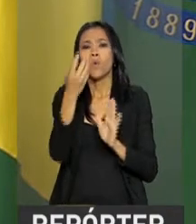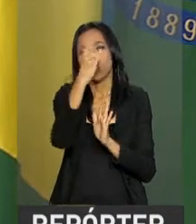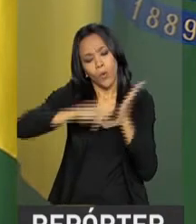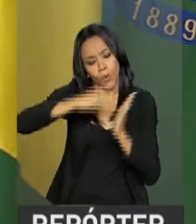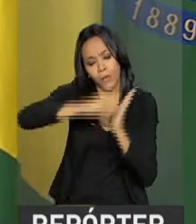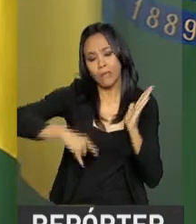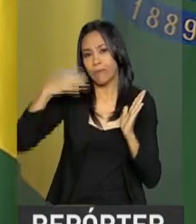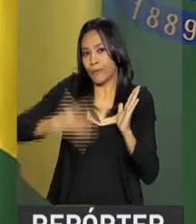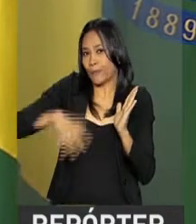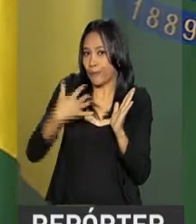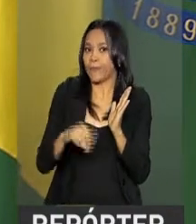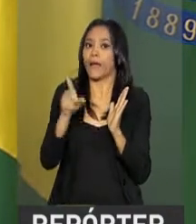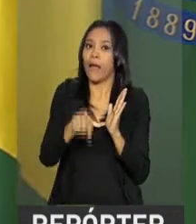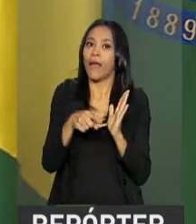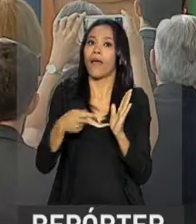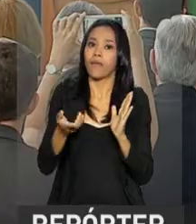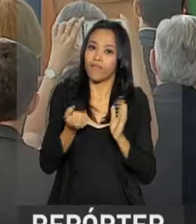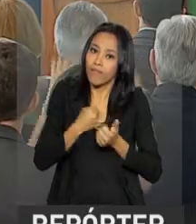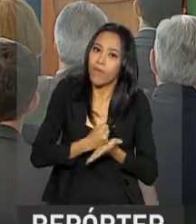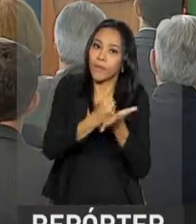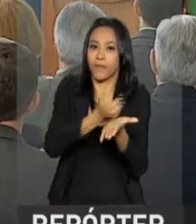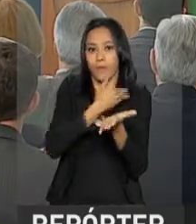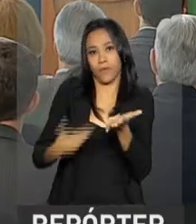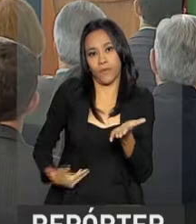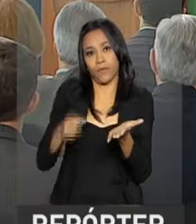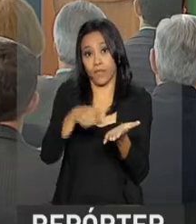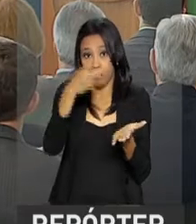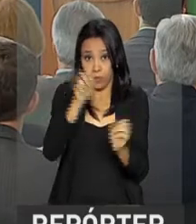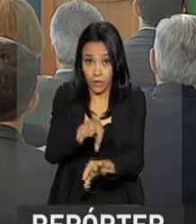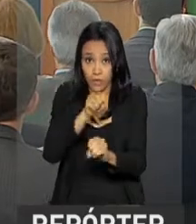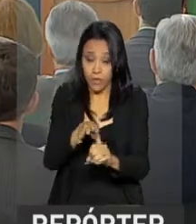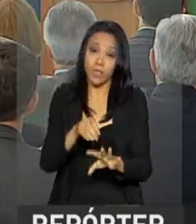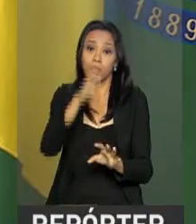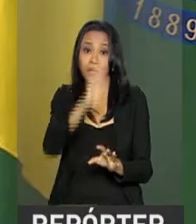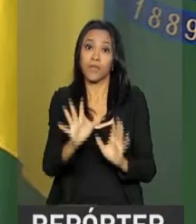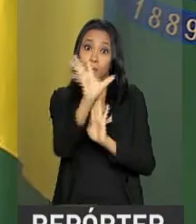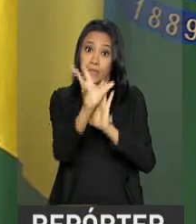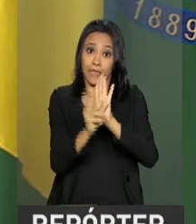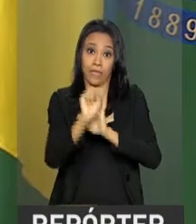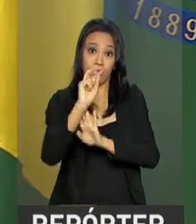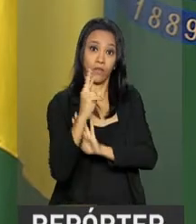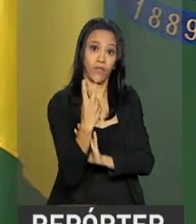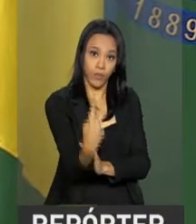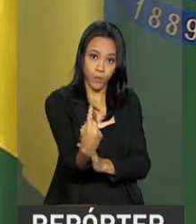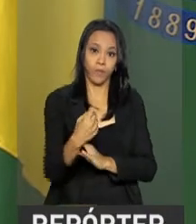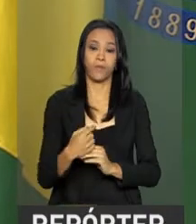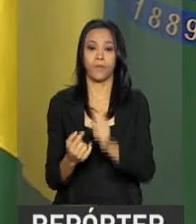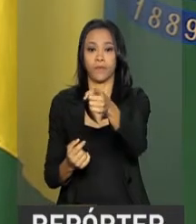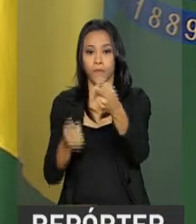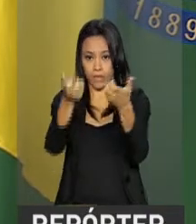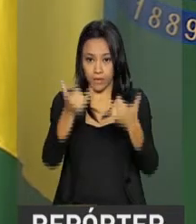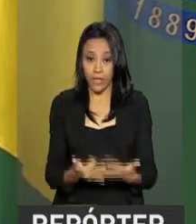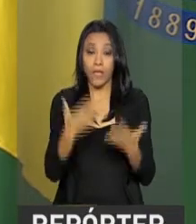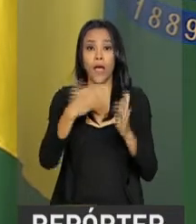inúmeras mobilizações promovidas pelo governo em ser a educação brasileira no século 21 a base curricular é a